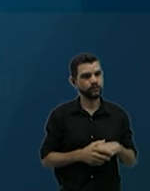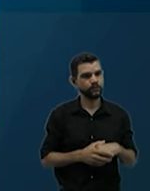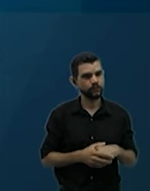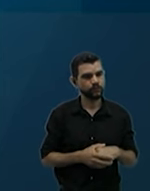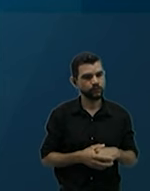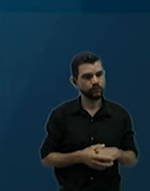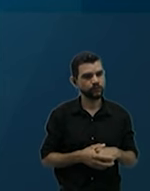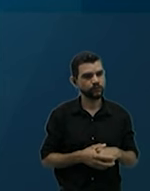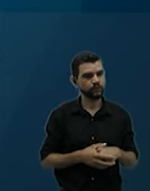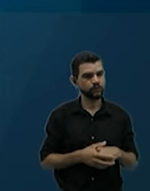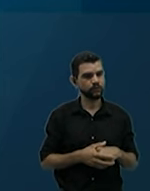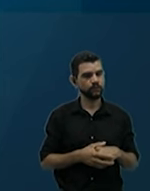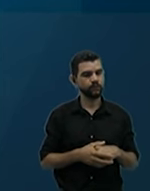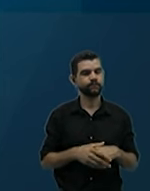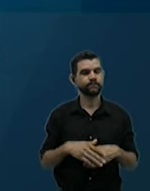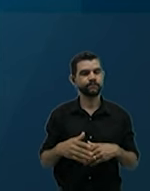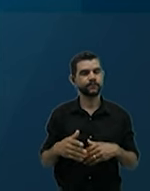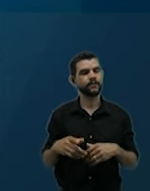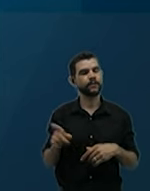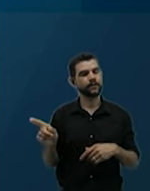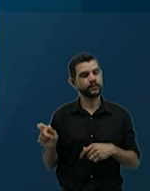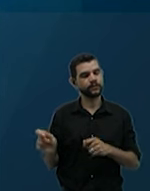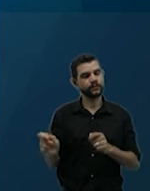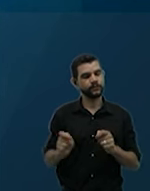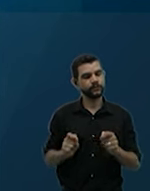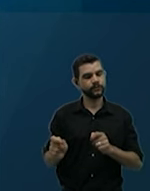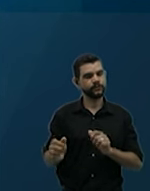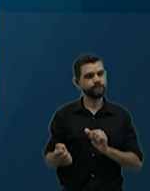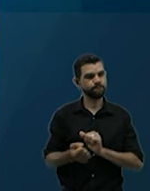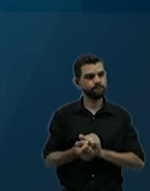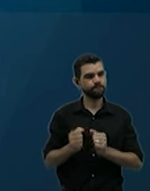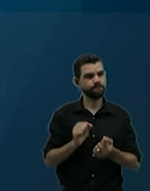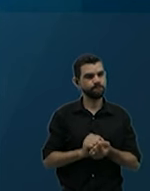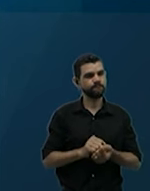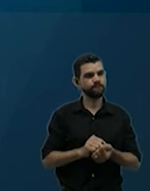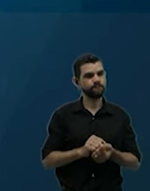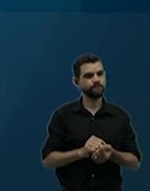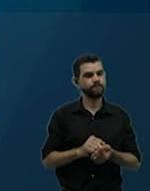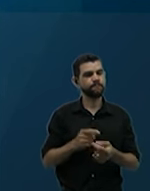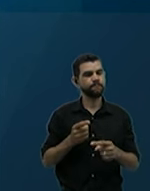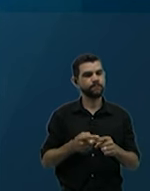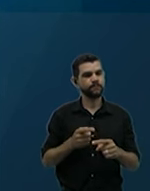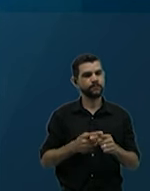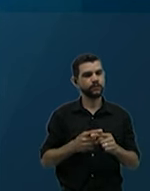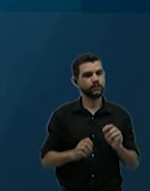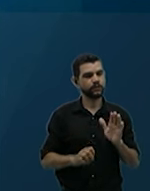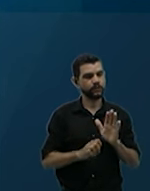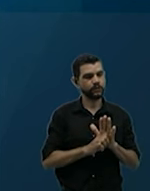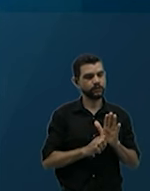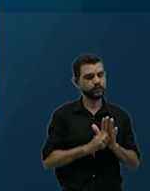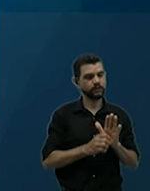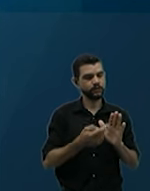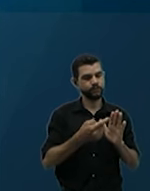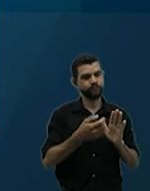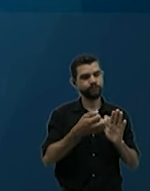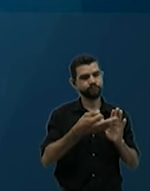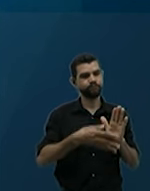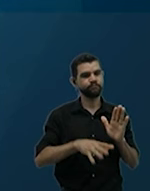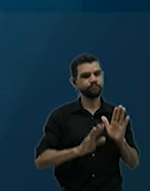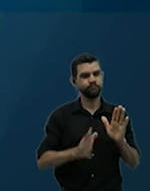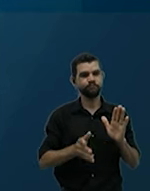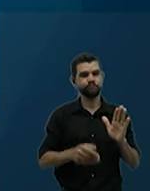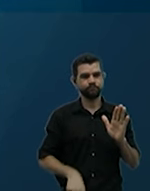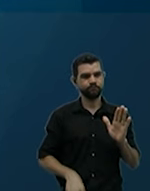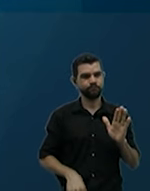quê? Porque existia previsão expressa no edital de que o débito tributário e que esse débito tributário